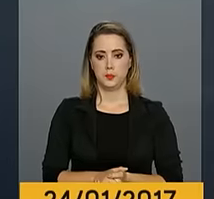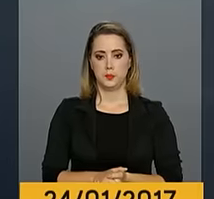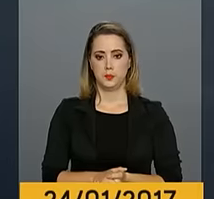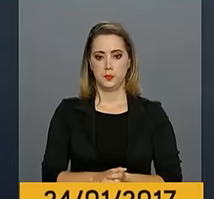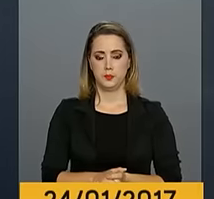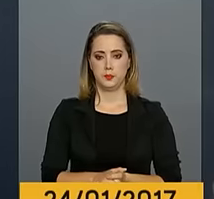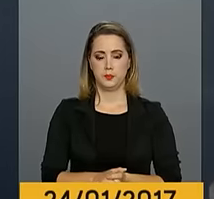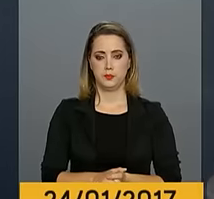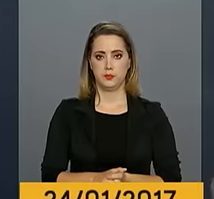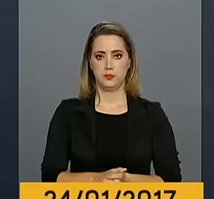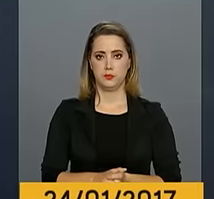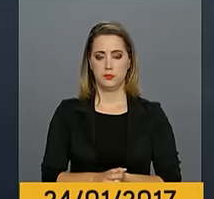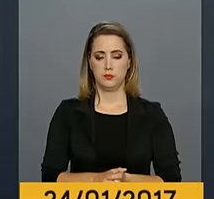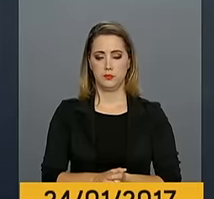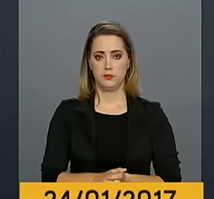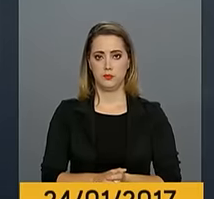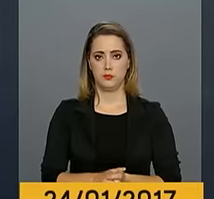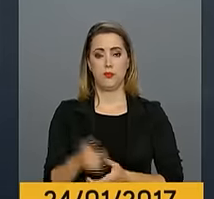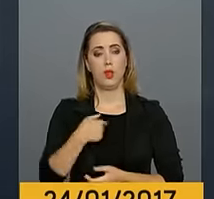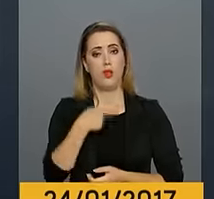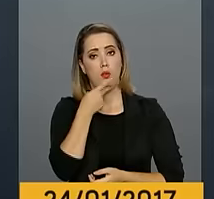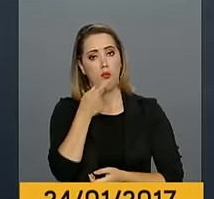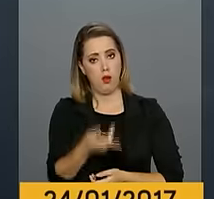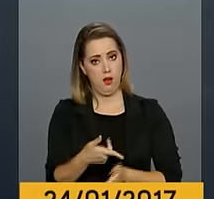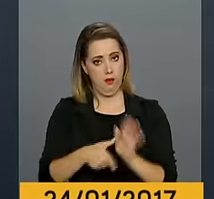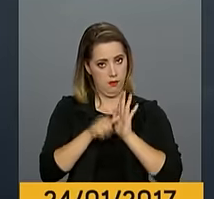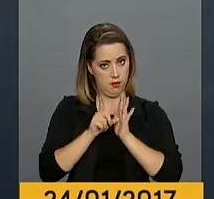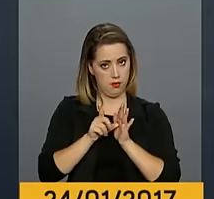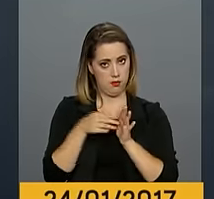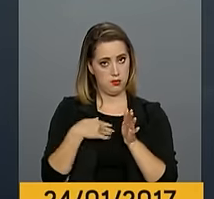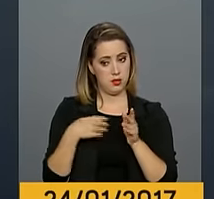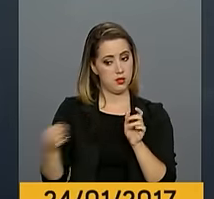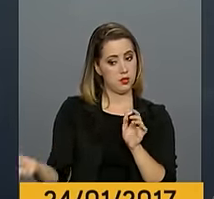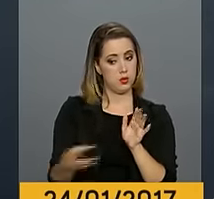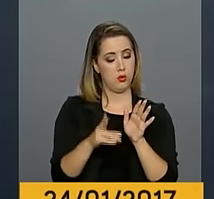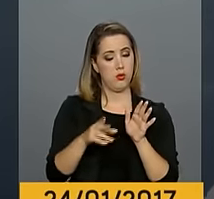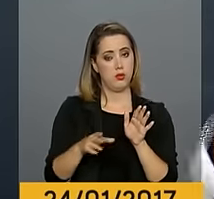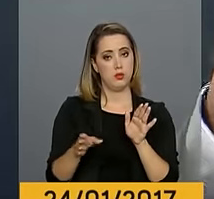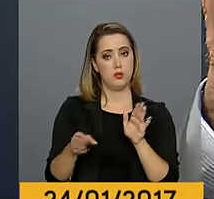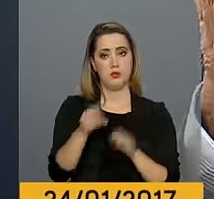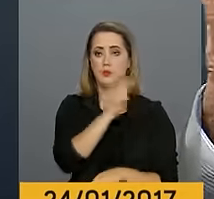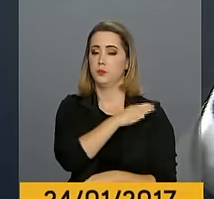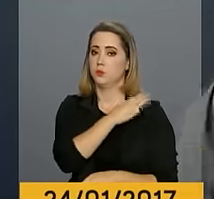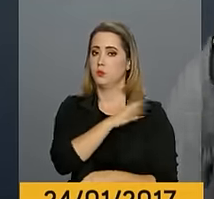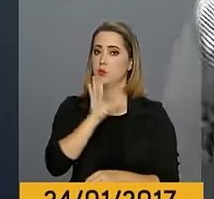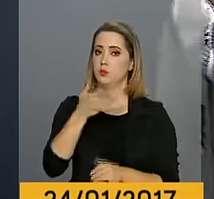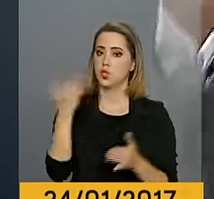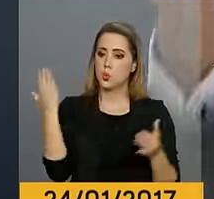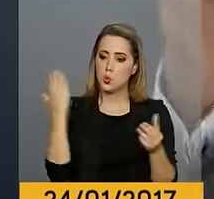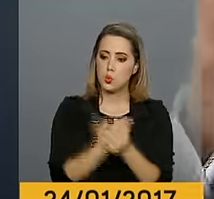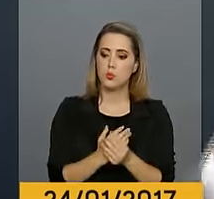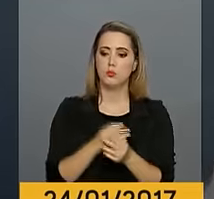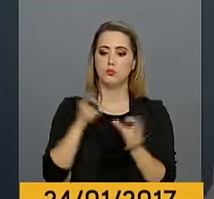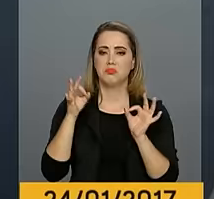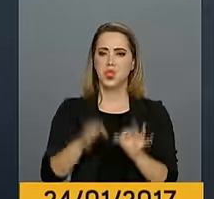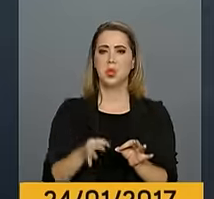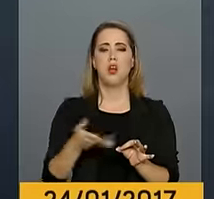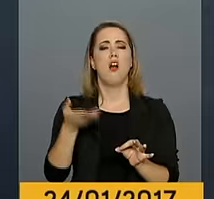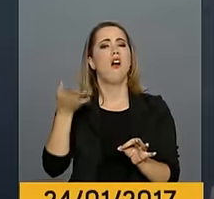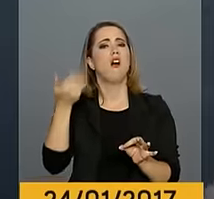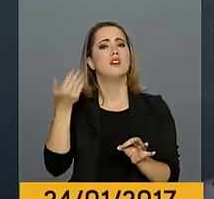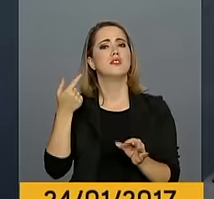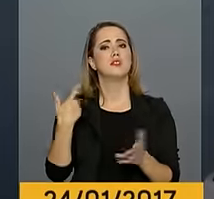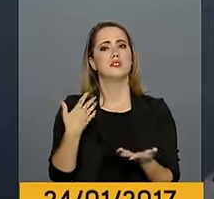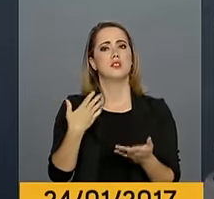Mas, dizia eu, essa reforma do ensino médio foi processada, gerou um grande debate, precisamente